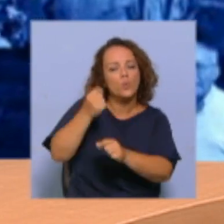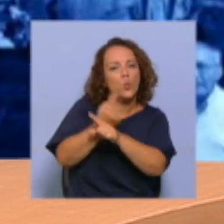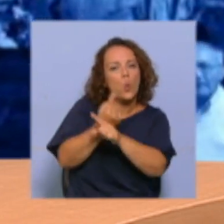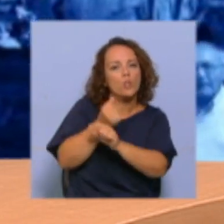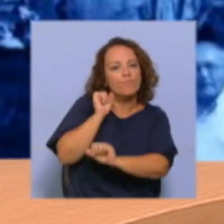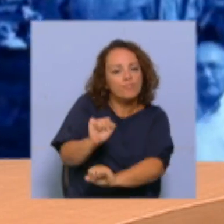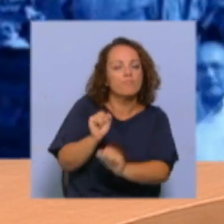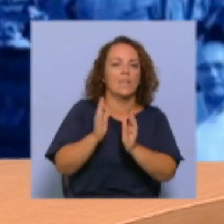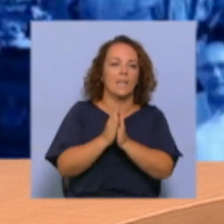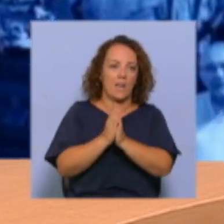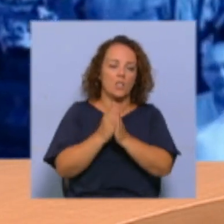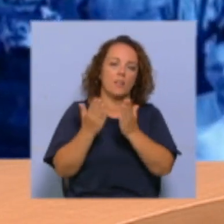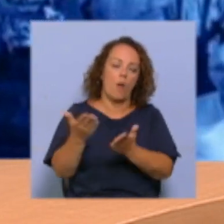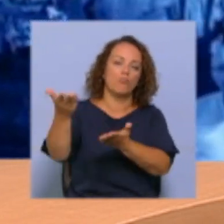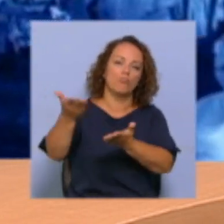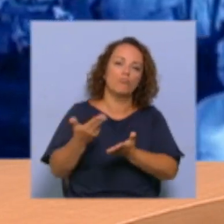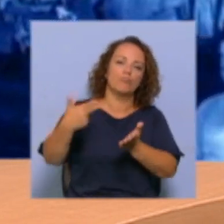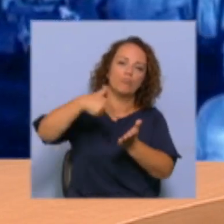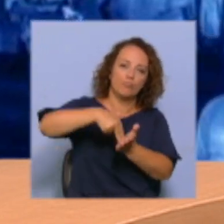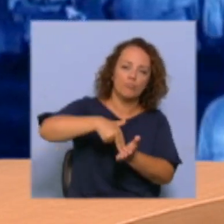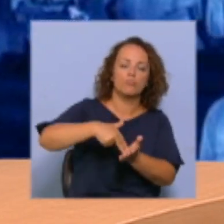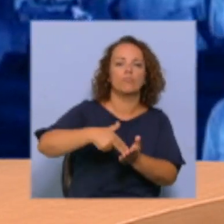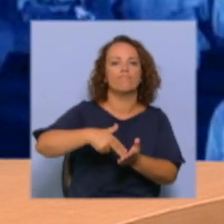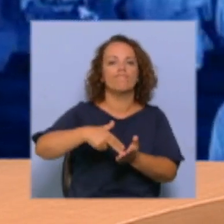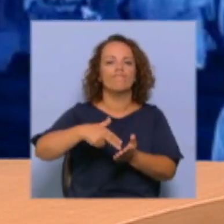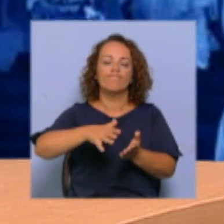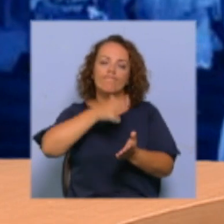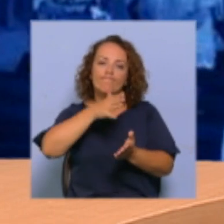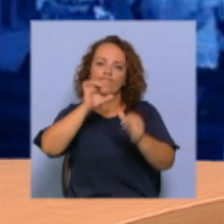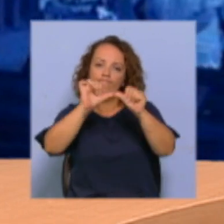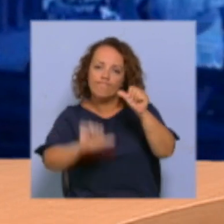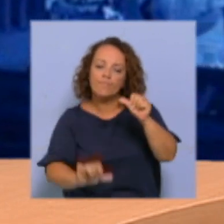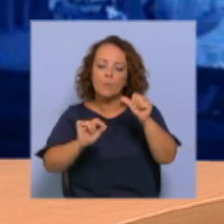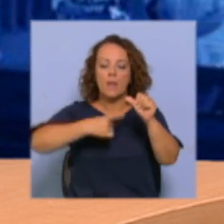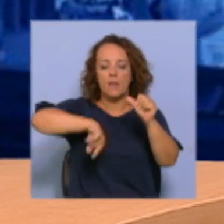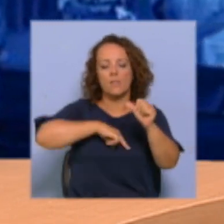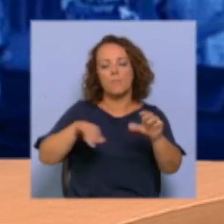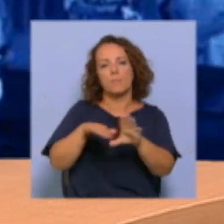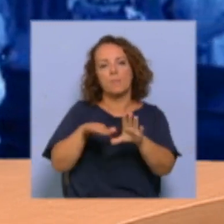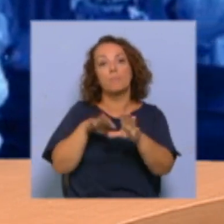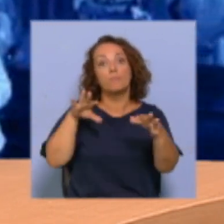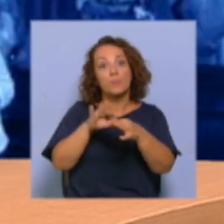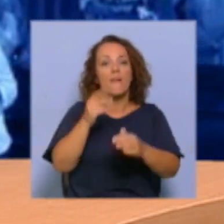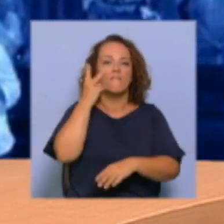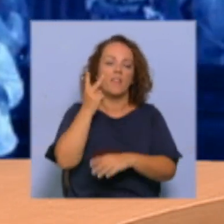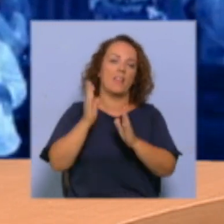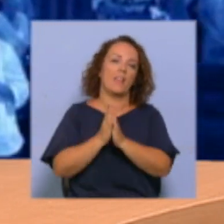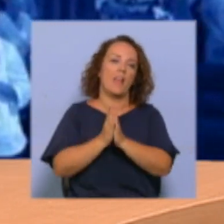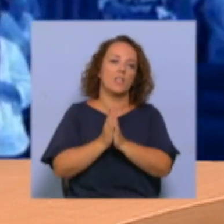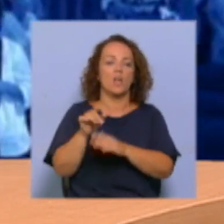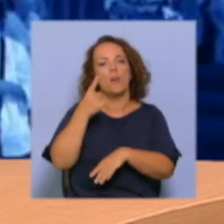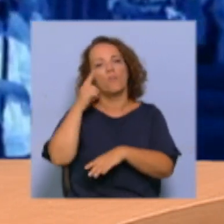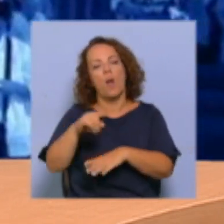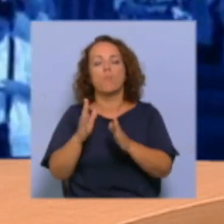aí já vamos ouvir convidados e vamos poder participar em temas que dizem exatamente respeito à vida da Igreja. E aí voltamos a falar da